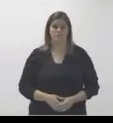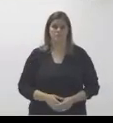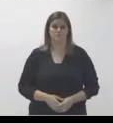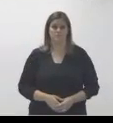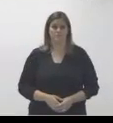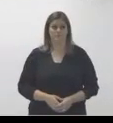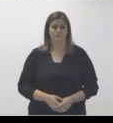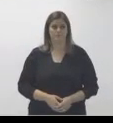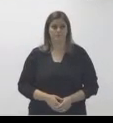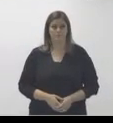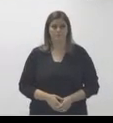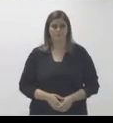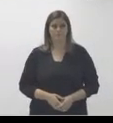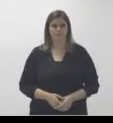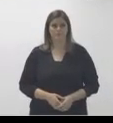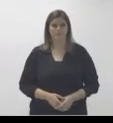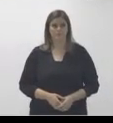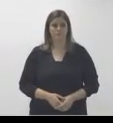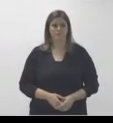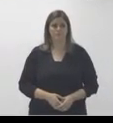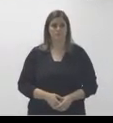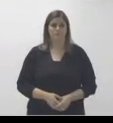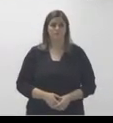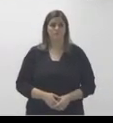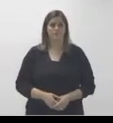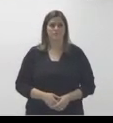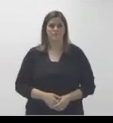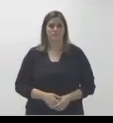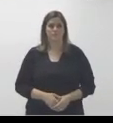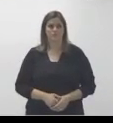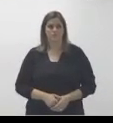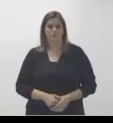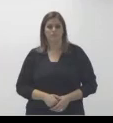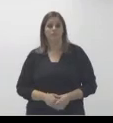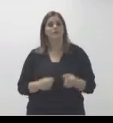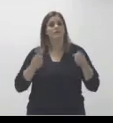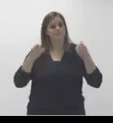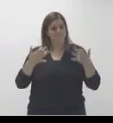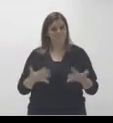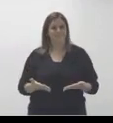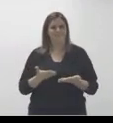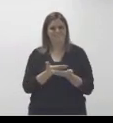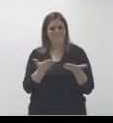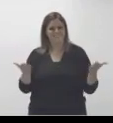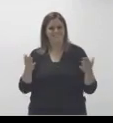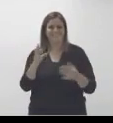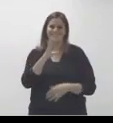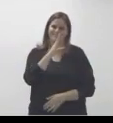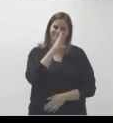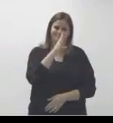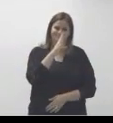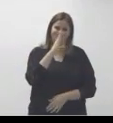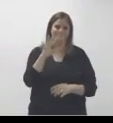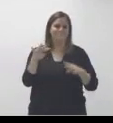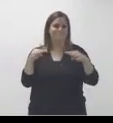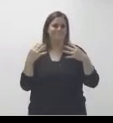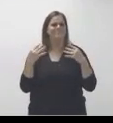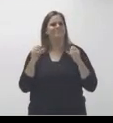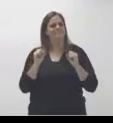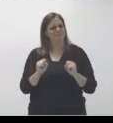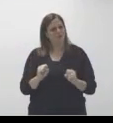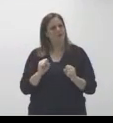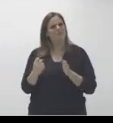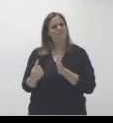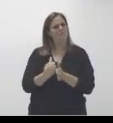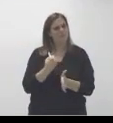mais uma vez quero deixar bem claro é que todos que estamos assistindo podem enviar perguntas questões